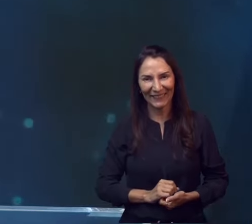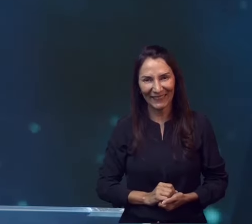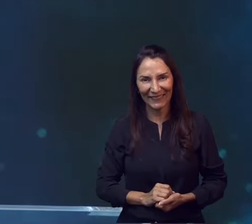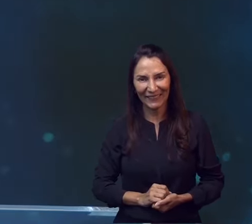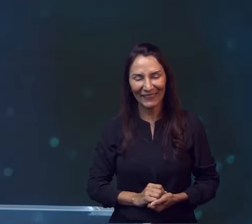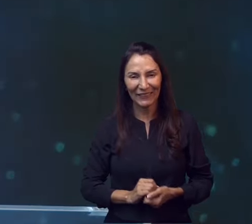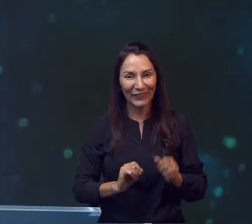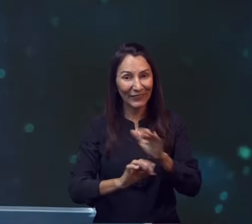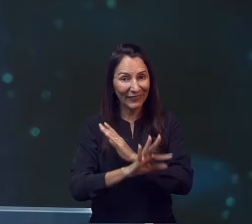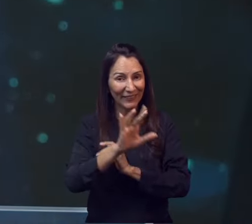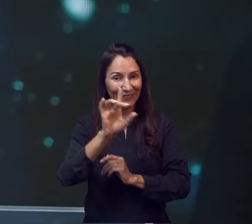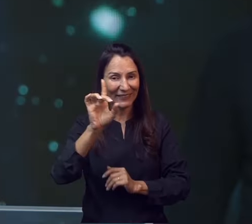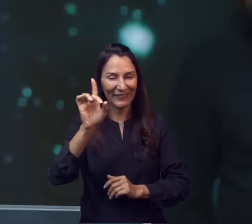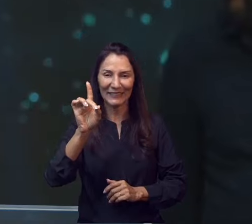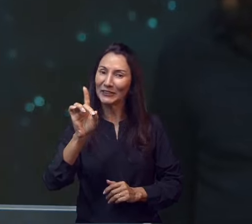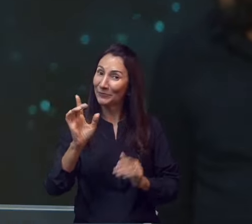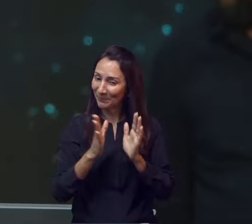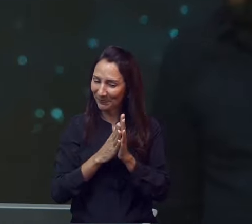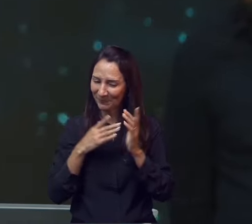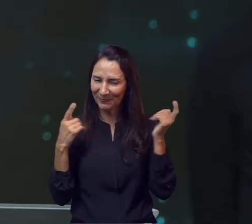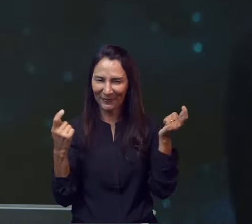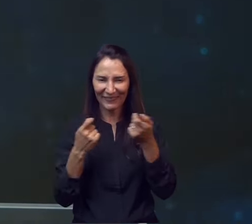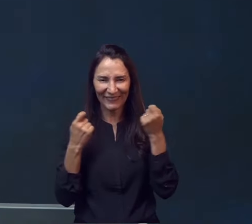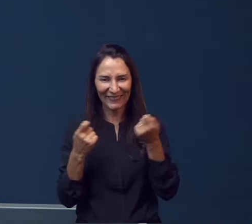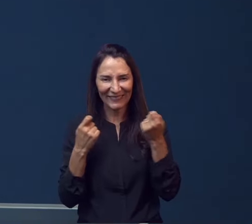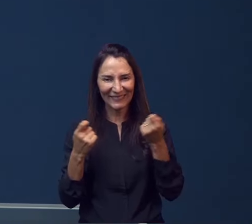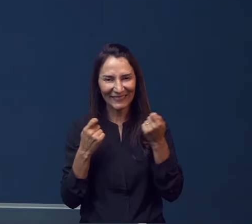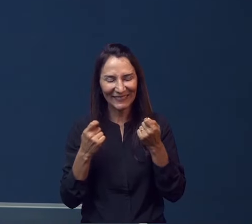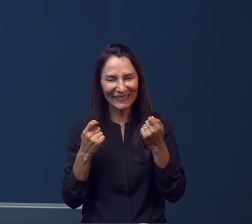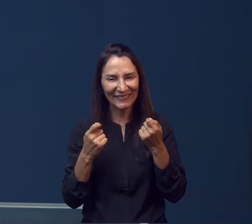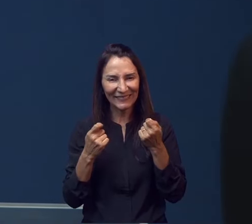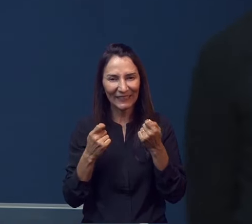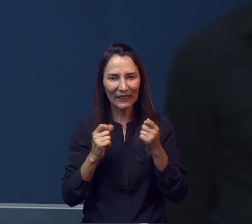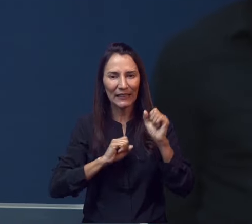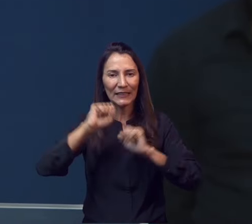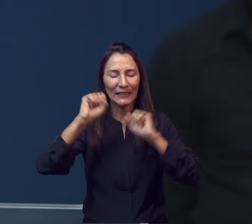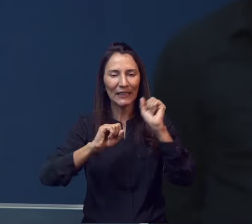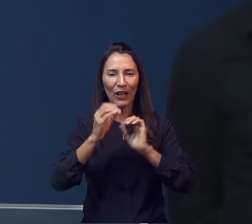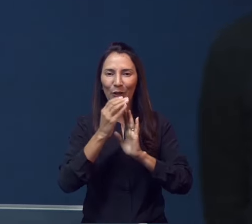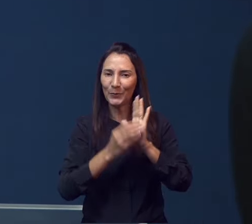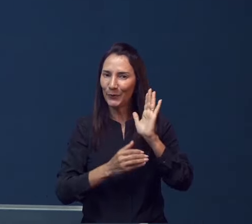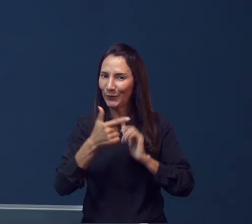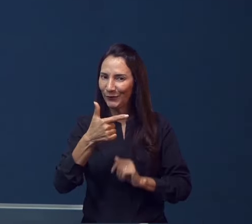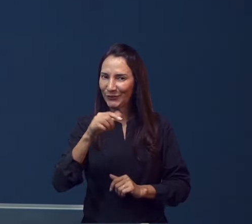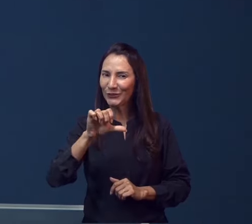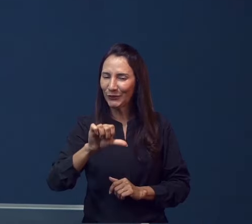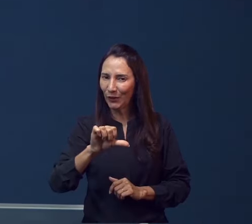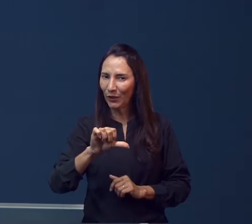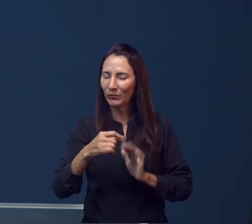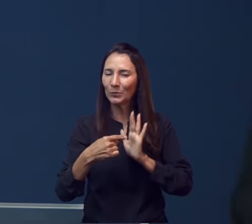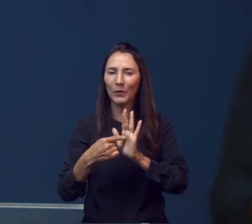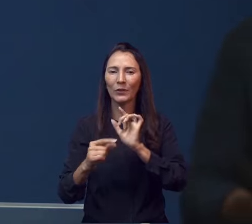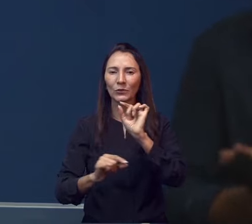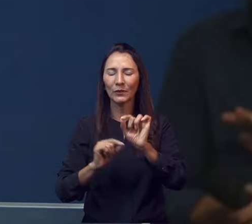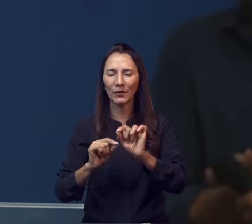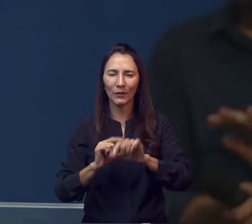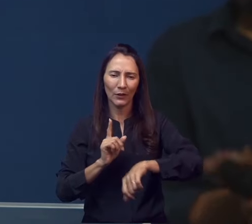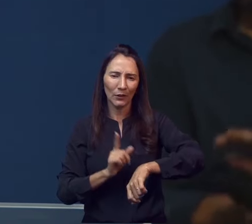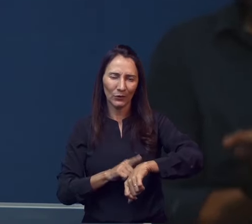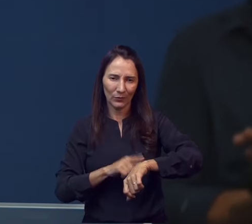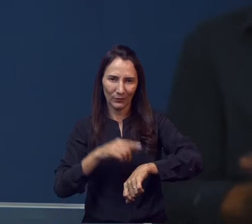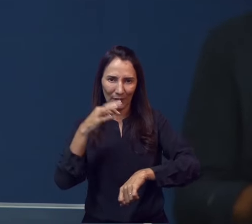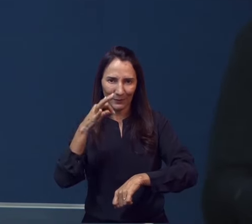oh glória aleluia Salmo 29 e 9 diz assim no seu templo cada um